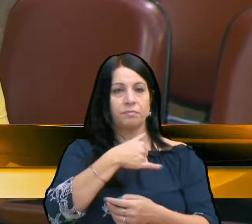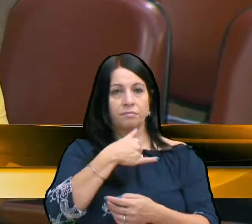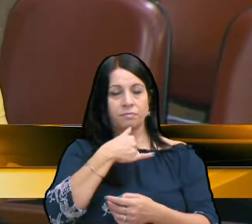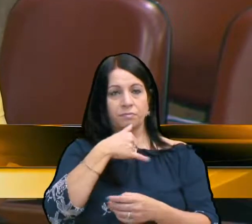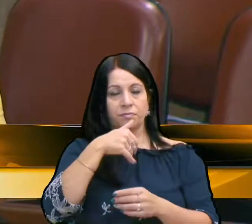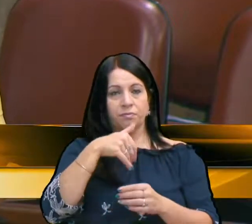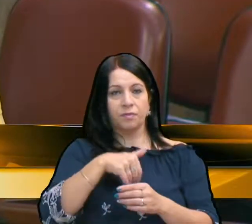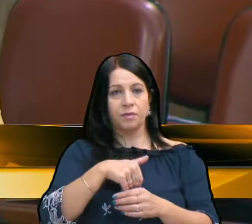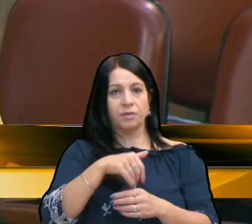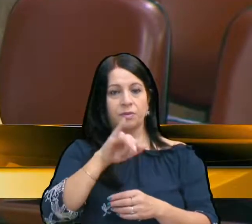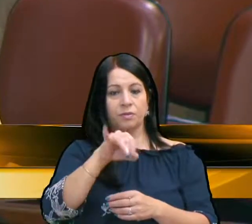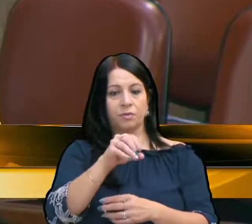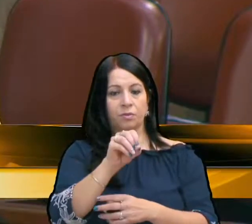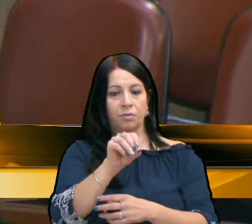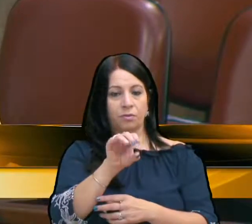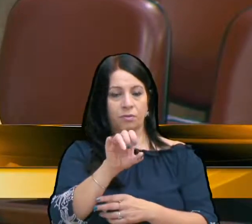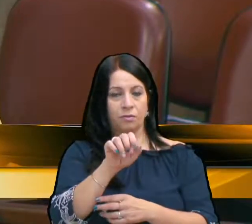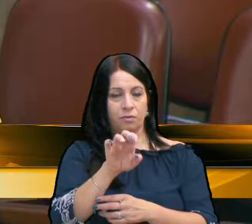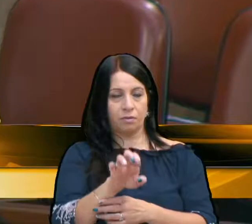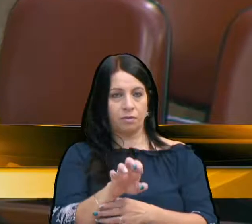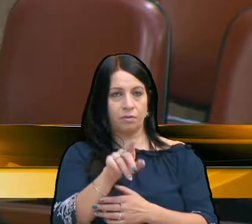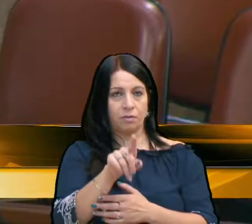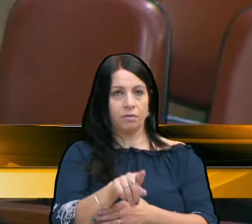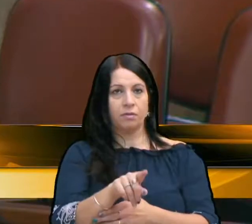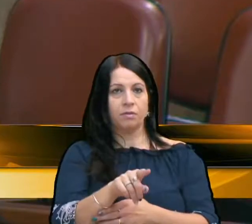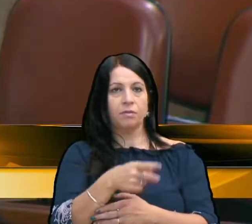pelo falecimento do senhor José Forlim,